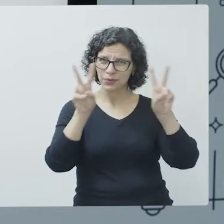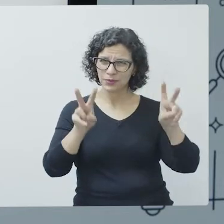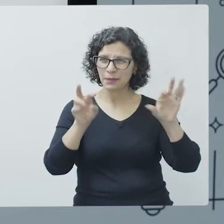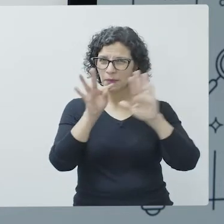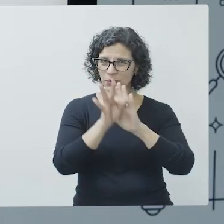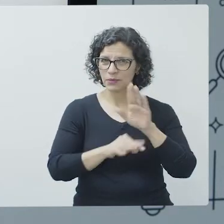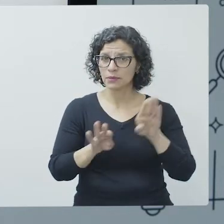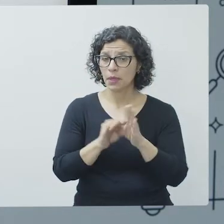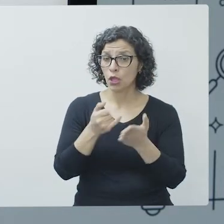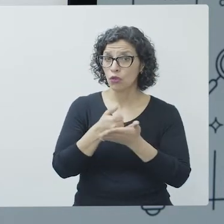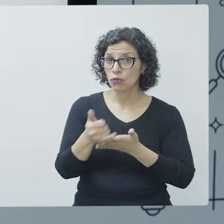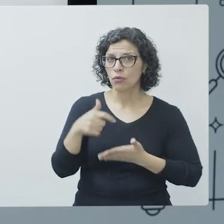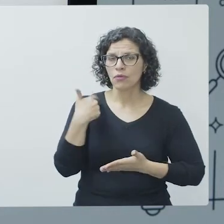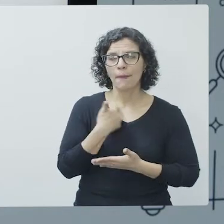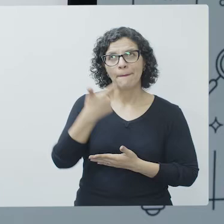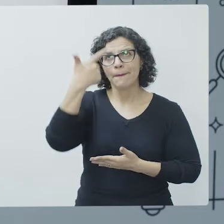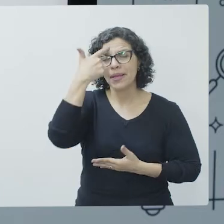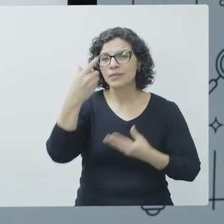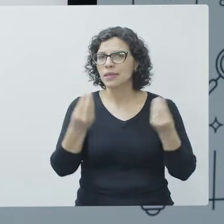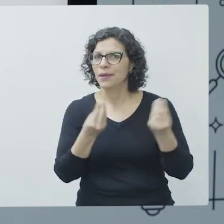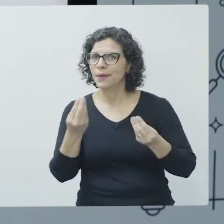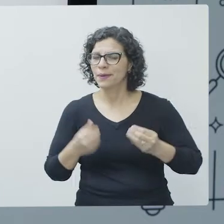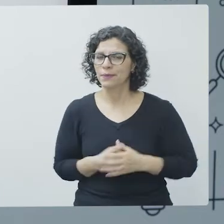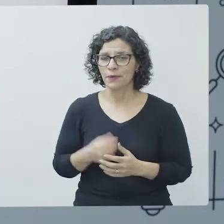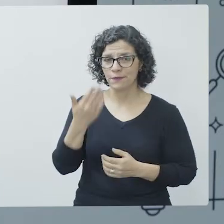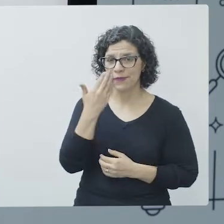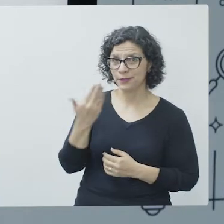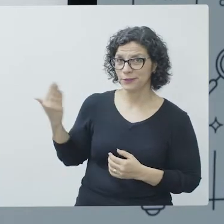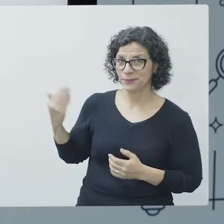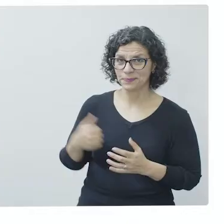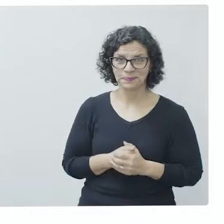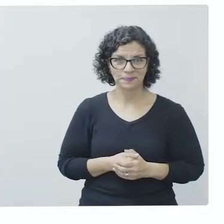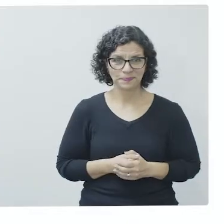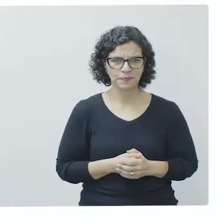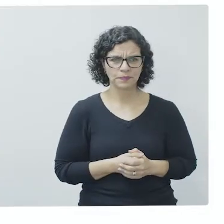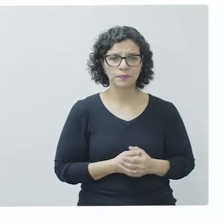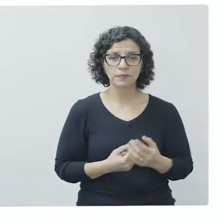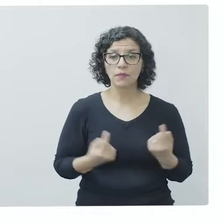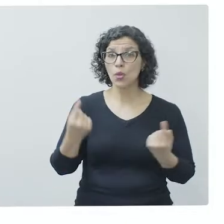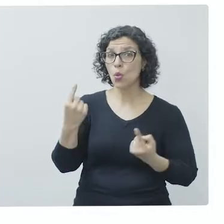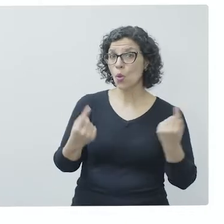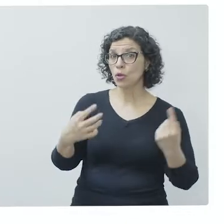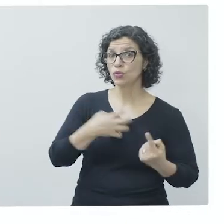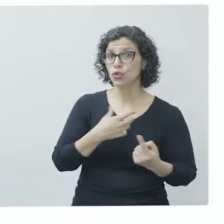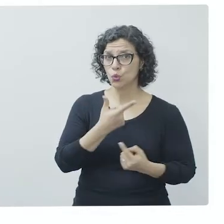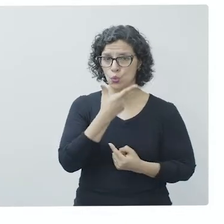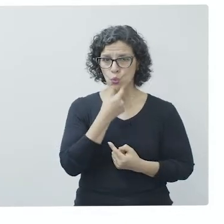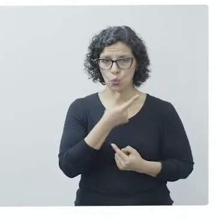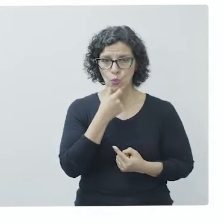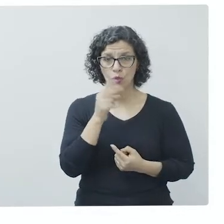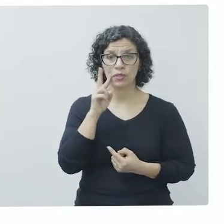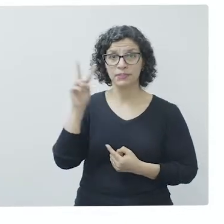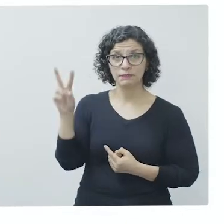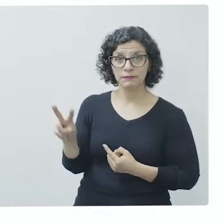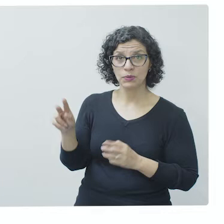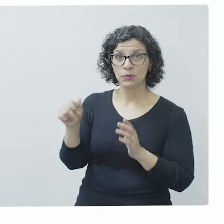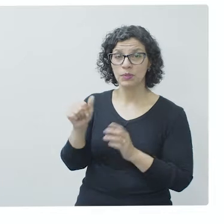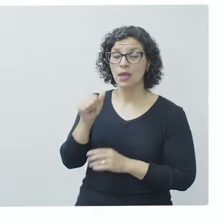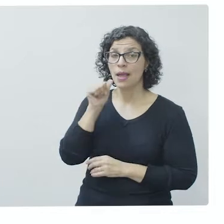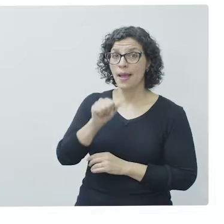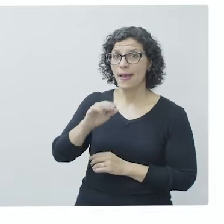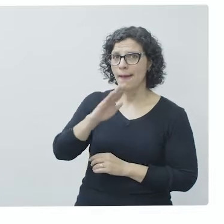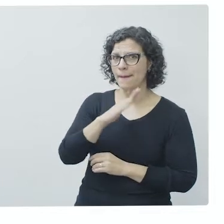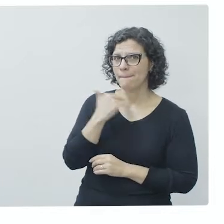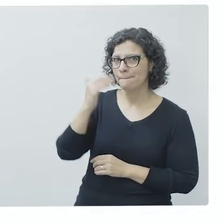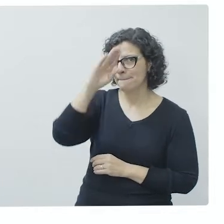nossa introdução, agora a gente vai ter que pensar um pouquinho. Olha só. Qual poderia ser a reação do homem diante da